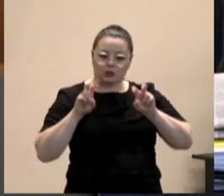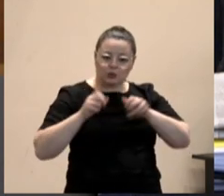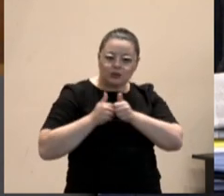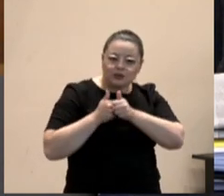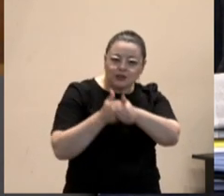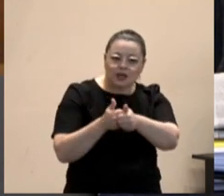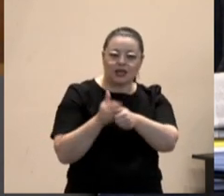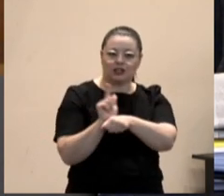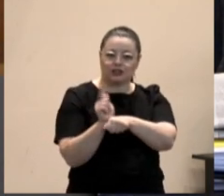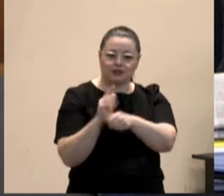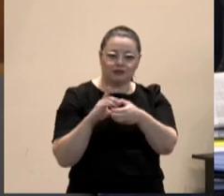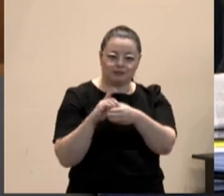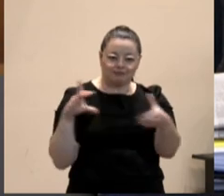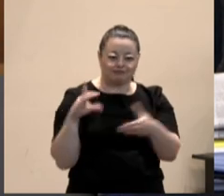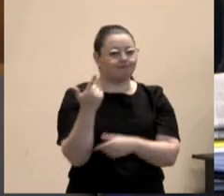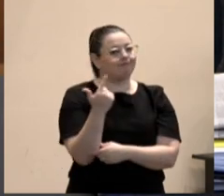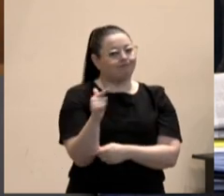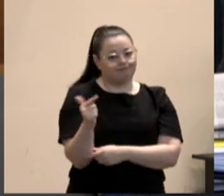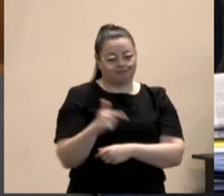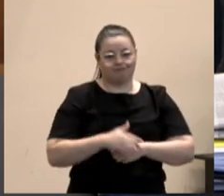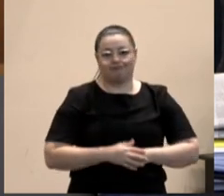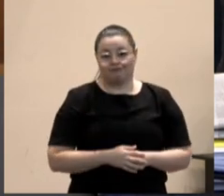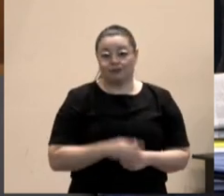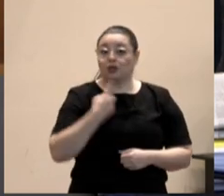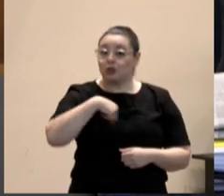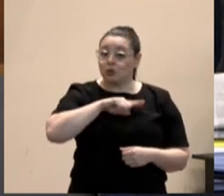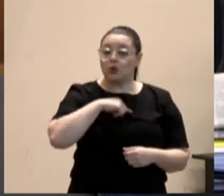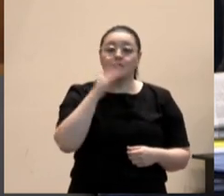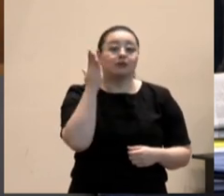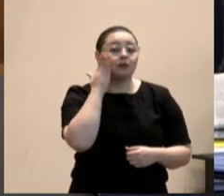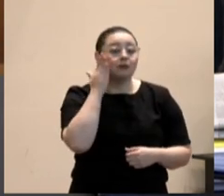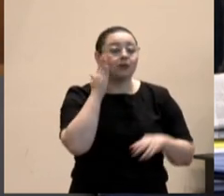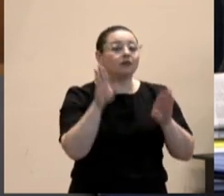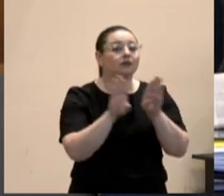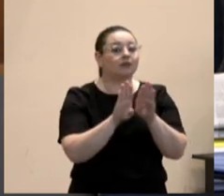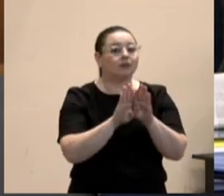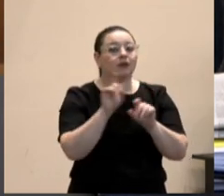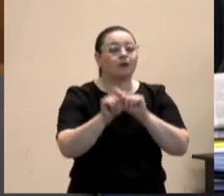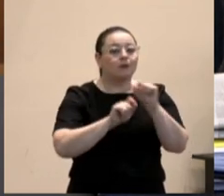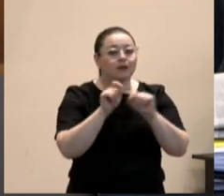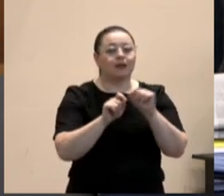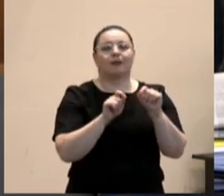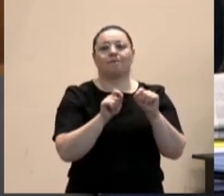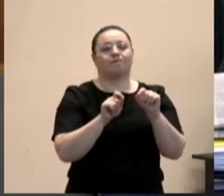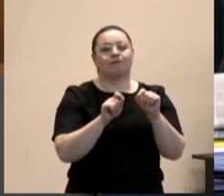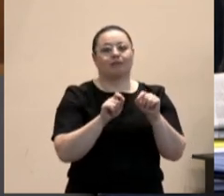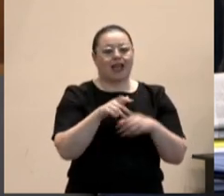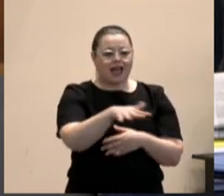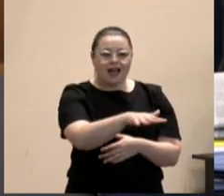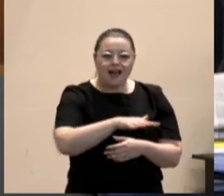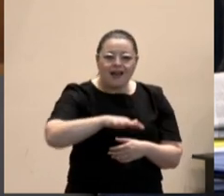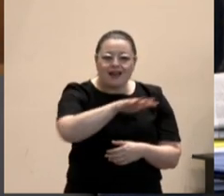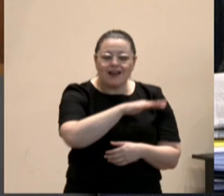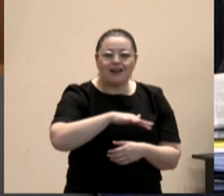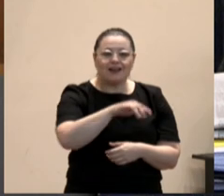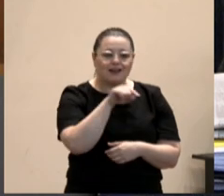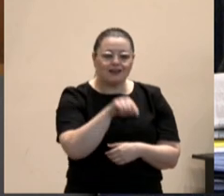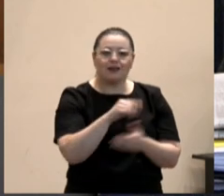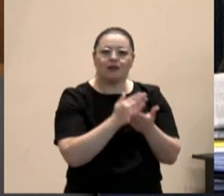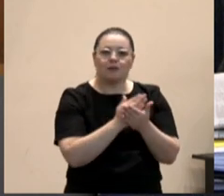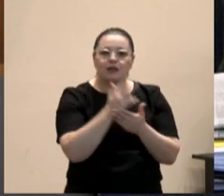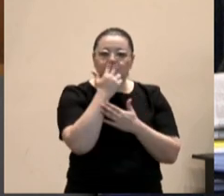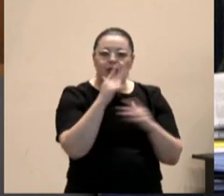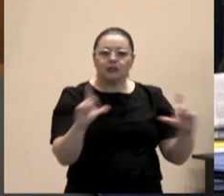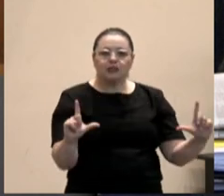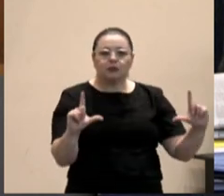Né? Nós sabemos que a baixa atratividade da carreira coloca em risco a existência